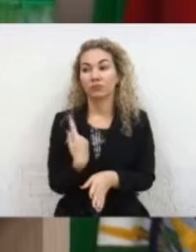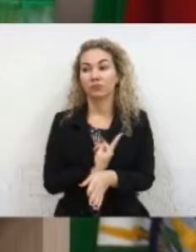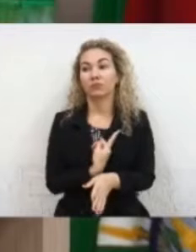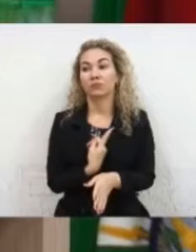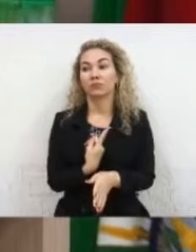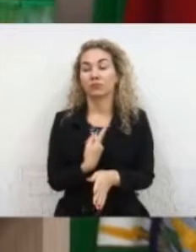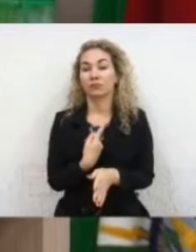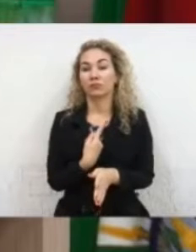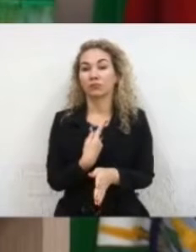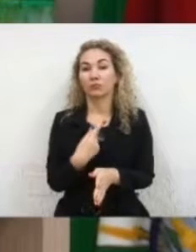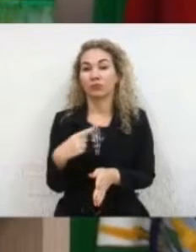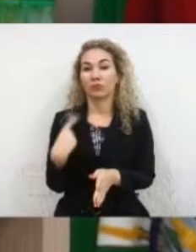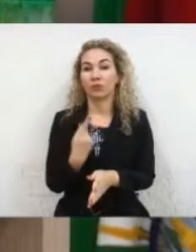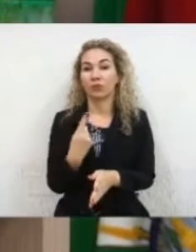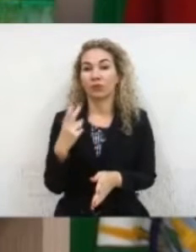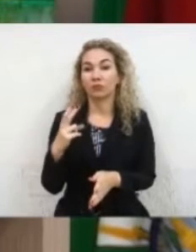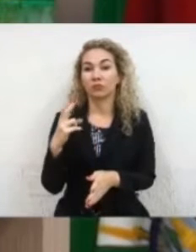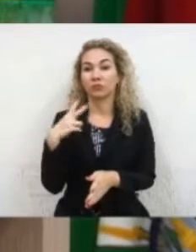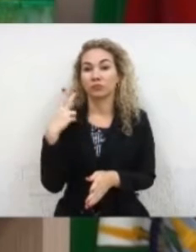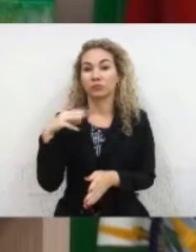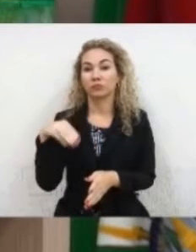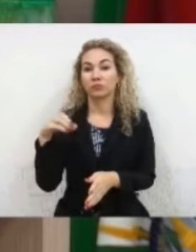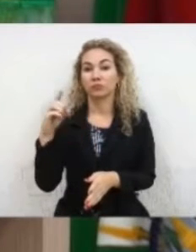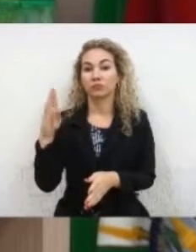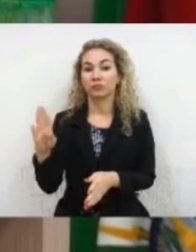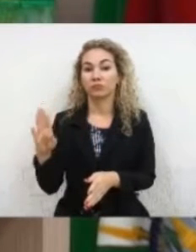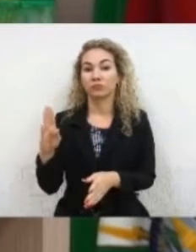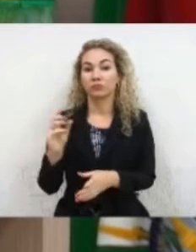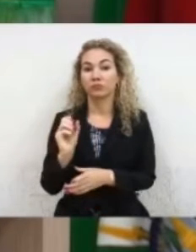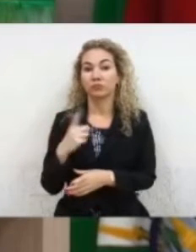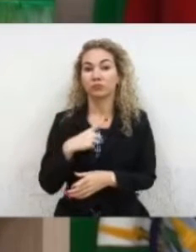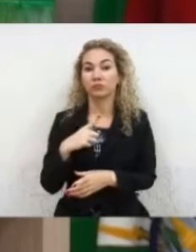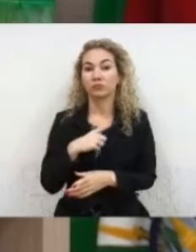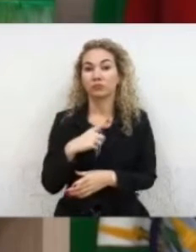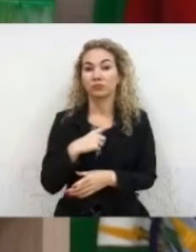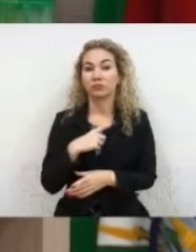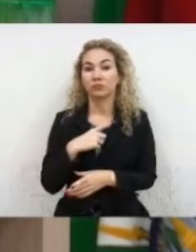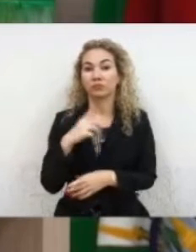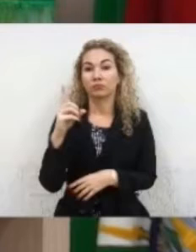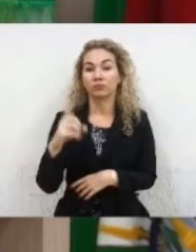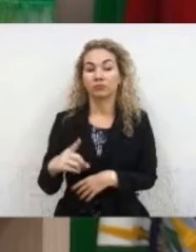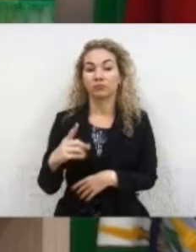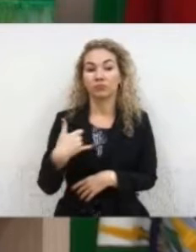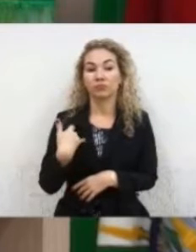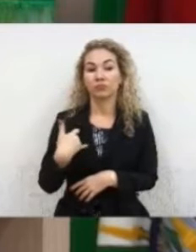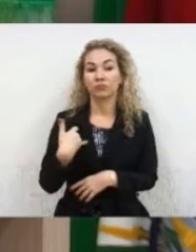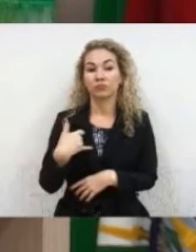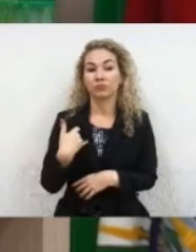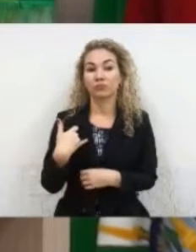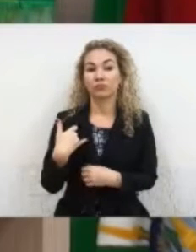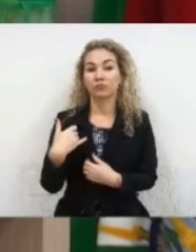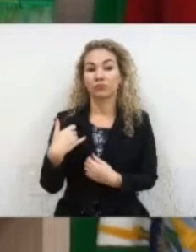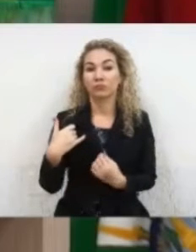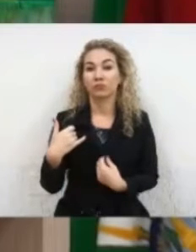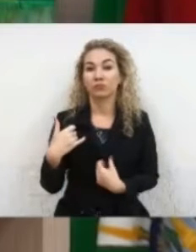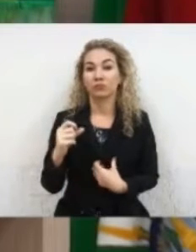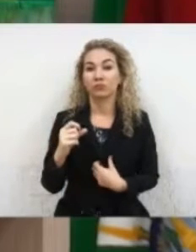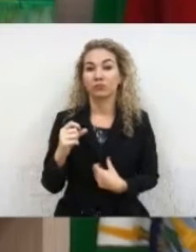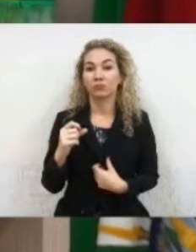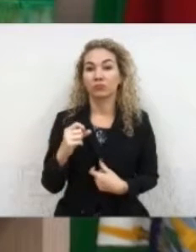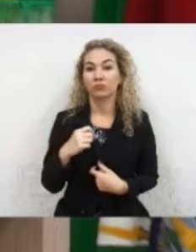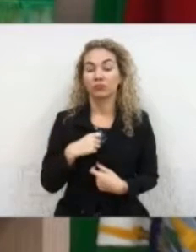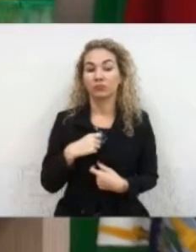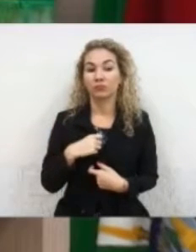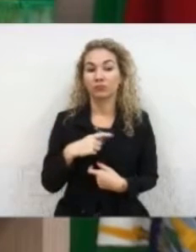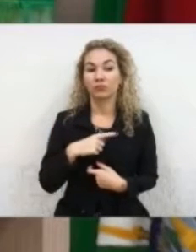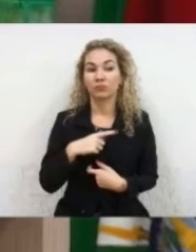Tanto é que a gente se elegeu 5 vereadores do PMDB e eu até tinha o direito, pela idade, de exigir